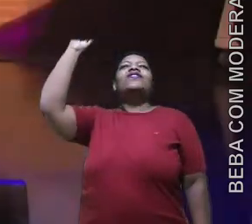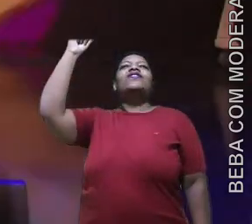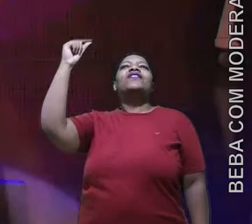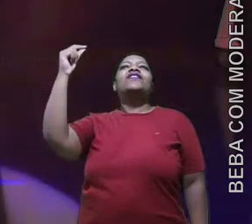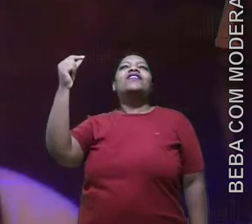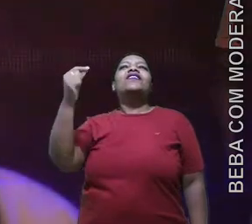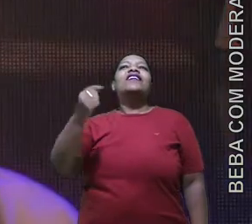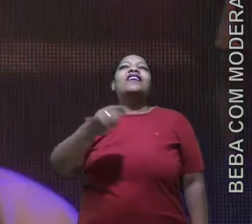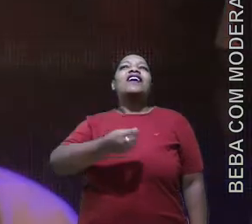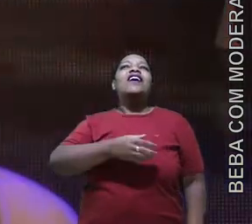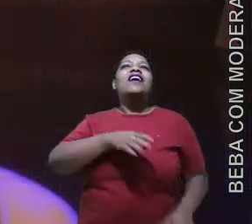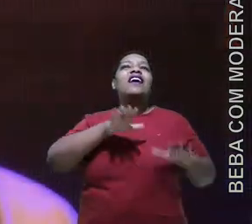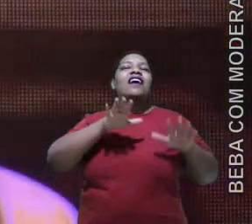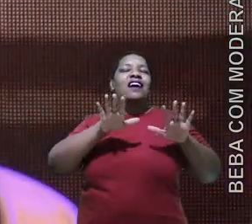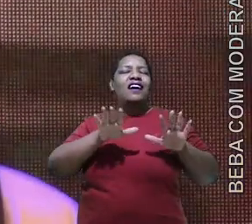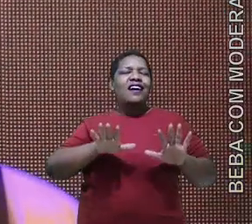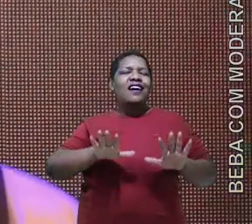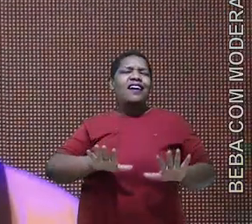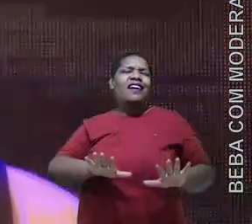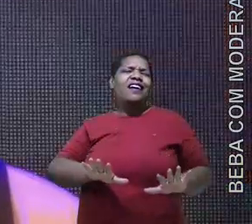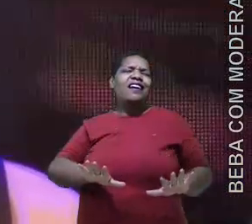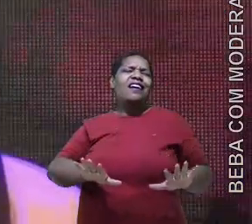E aí